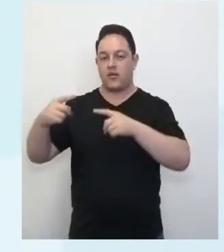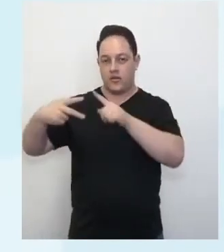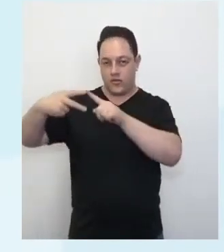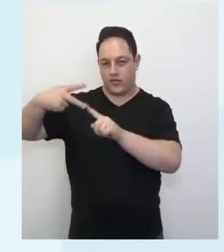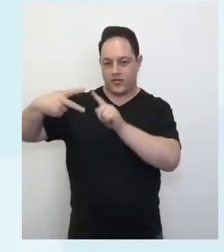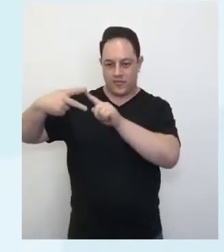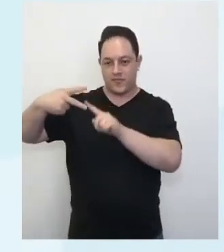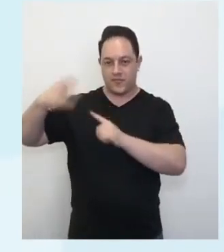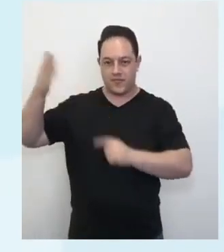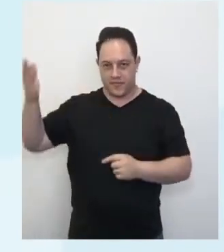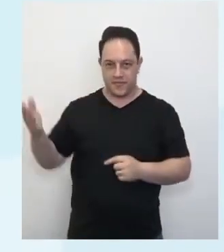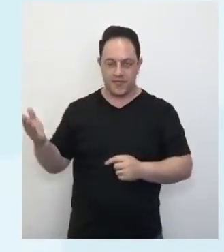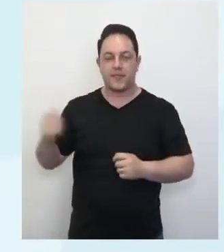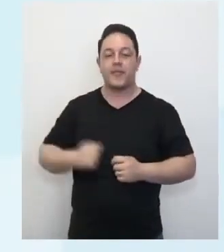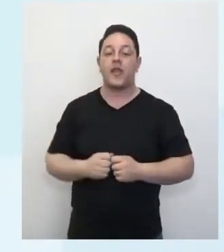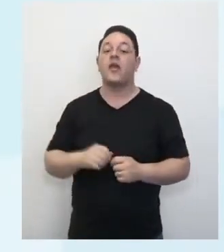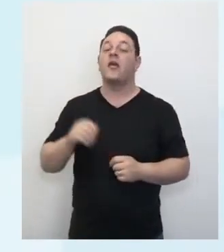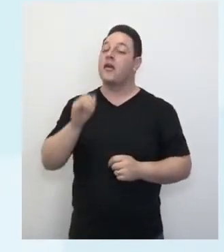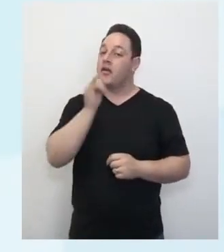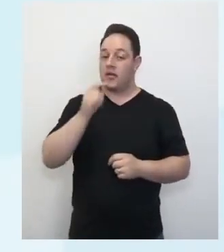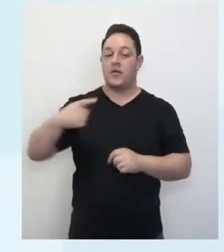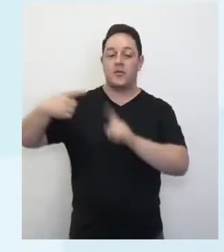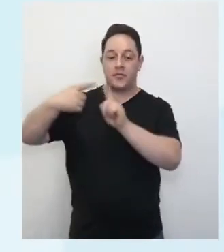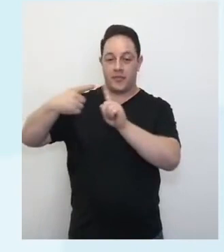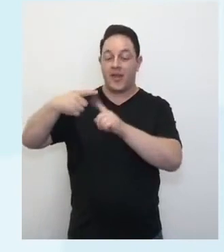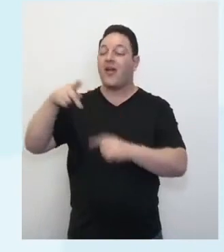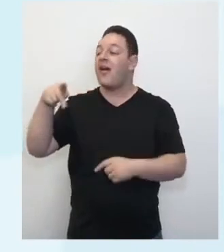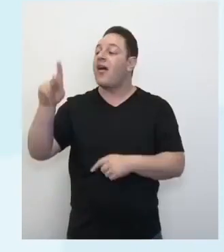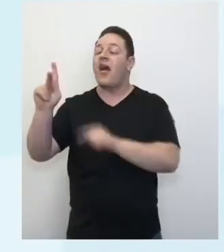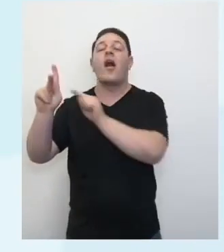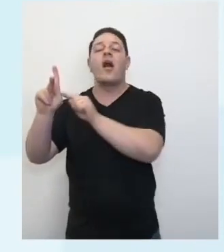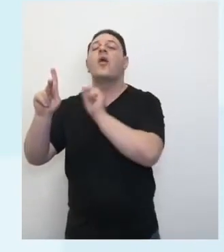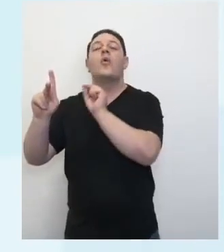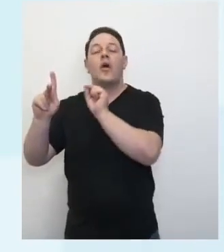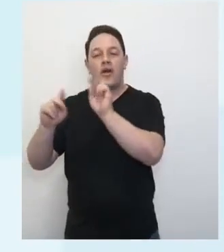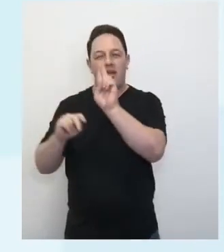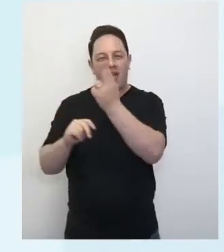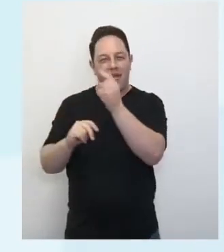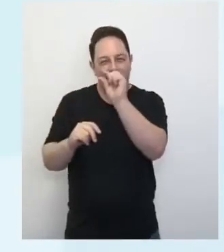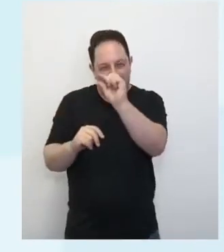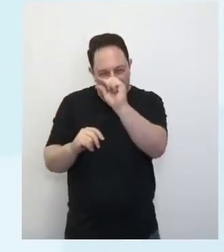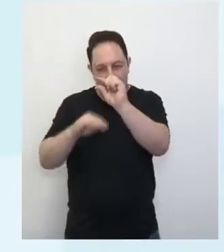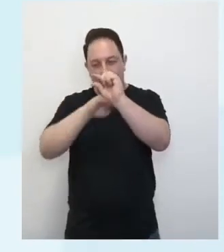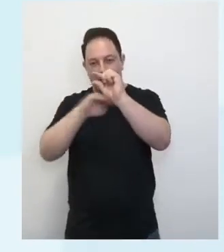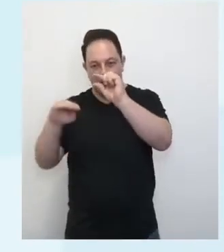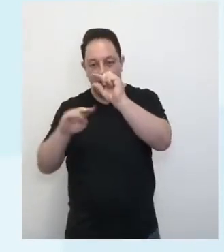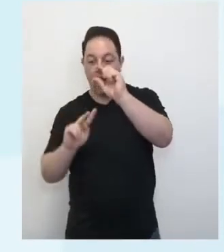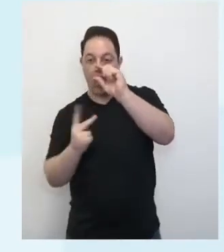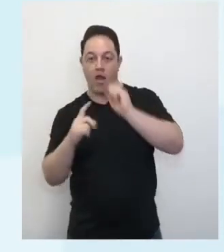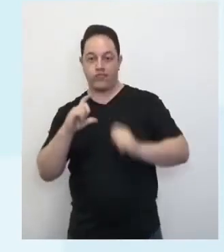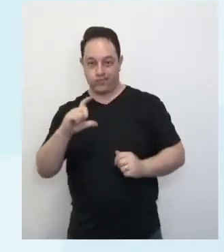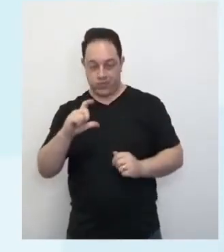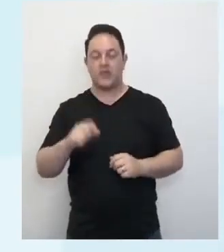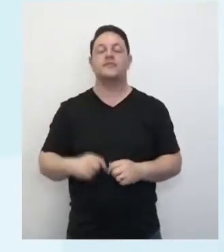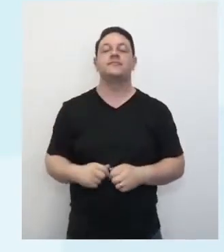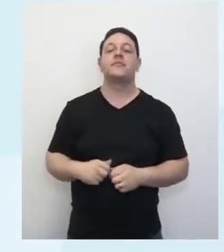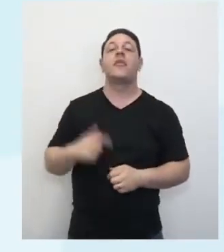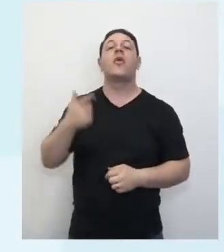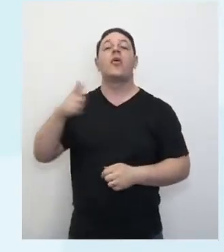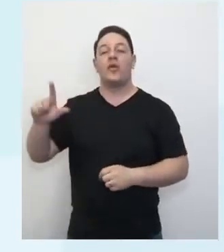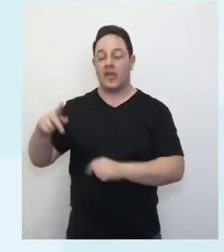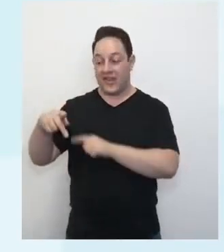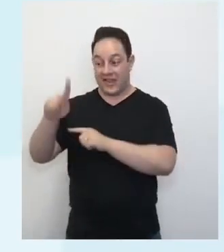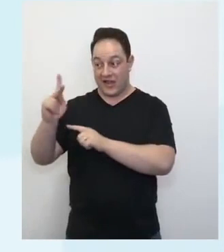primeiro Kika é agazinho / H equecao quadrado é